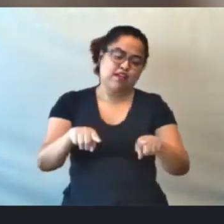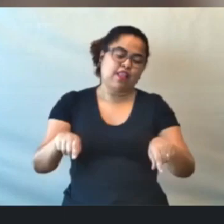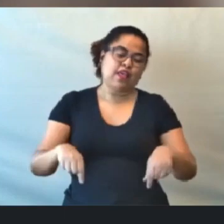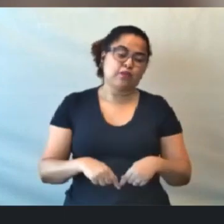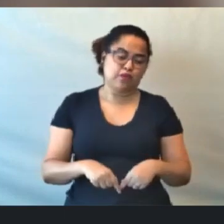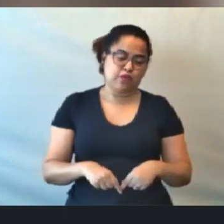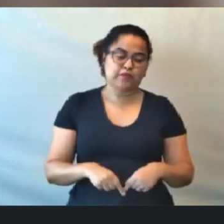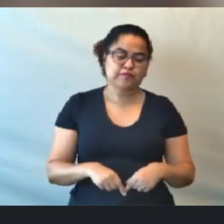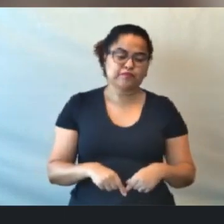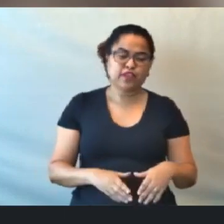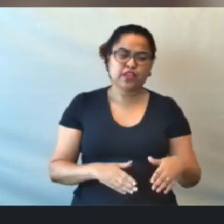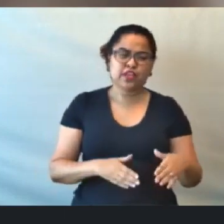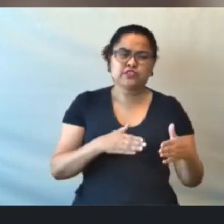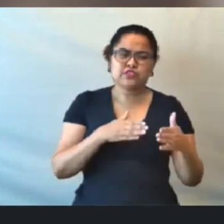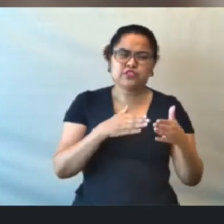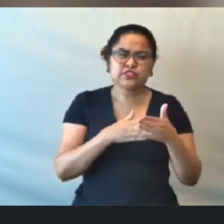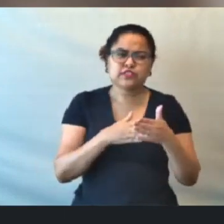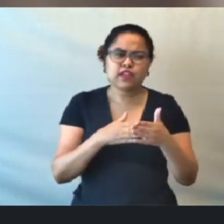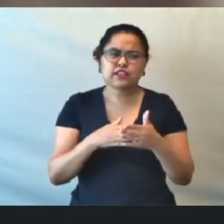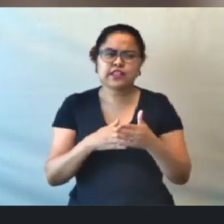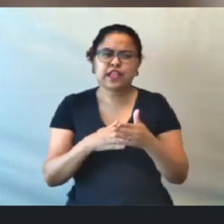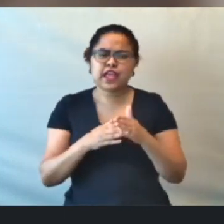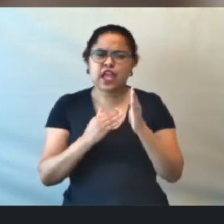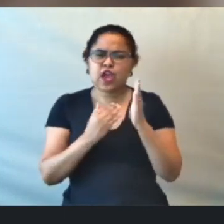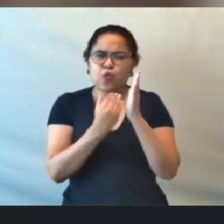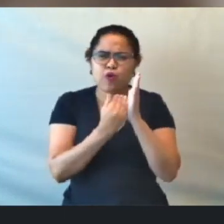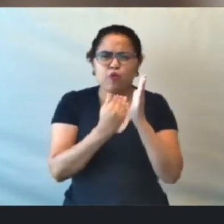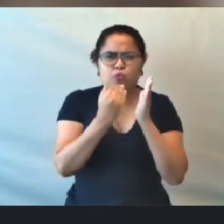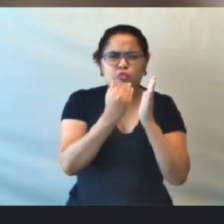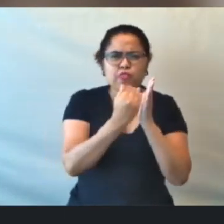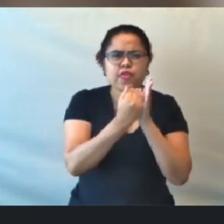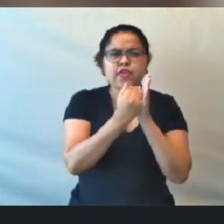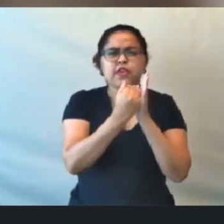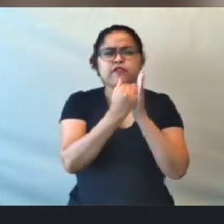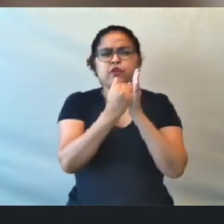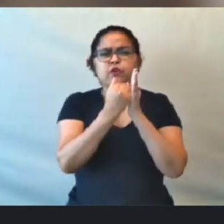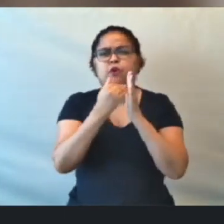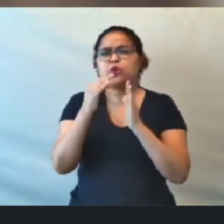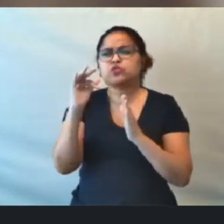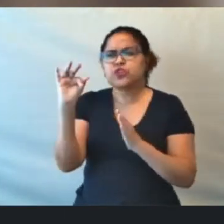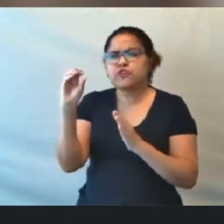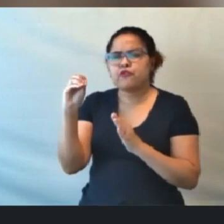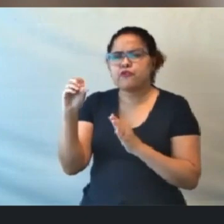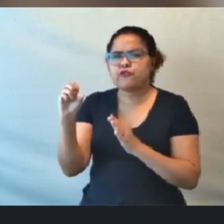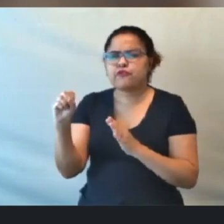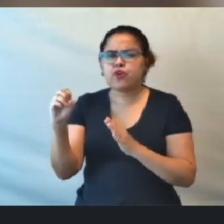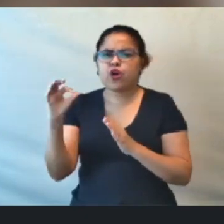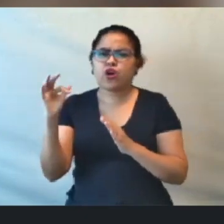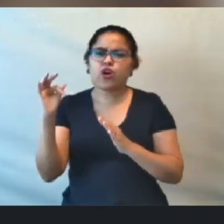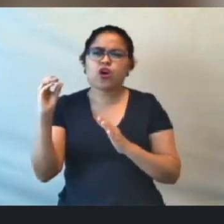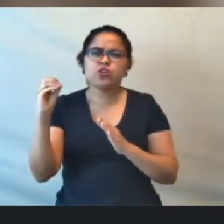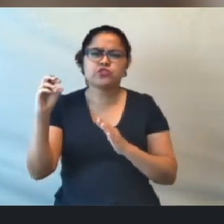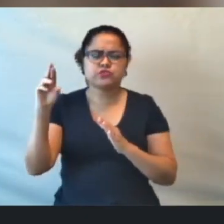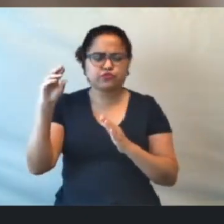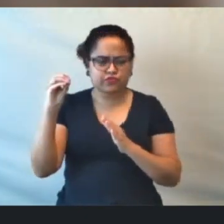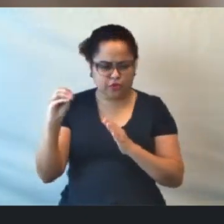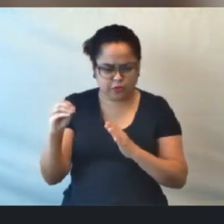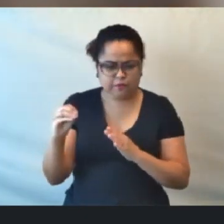de fósforo. Ou seja, houve um aumento no nível de fósforo inesperado, né, que teve várias vezes